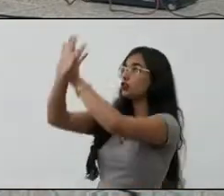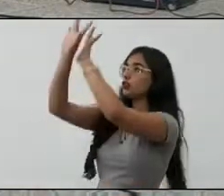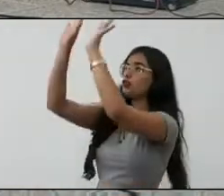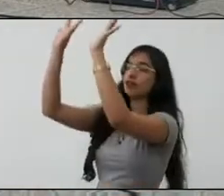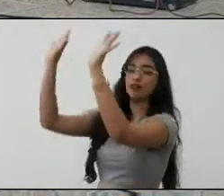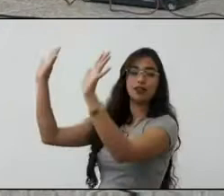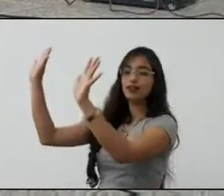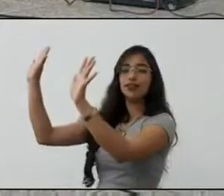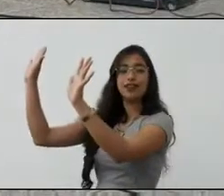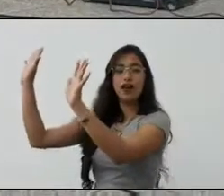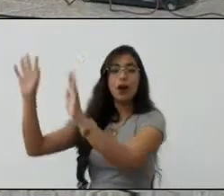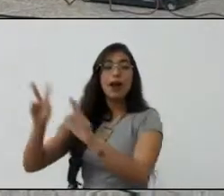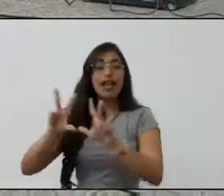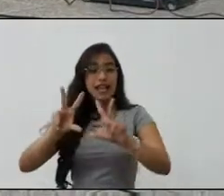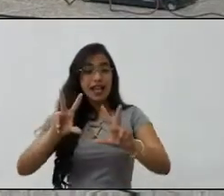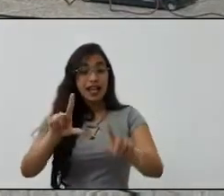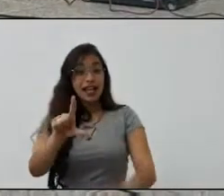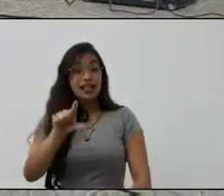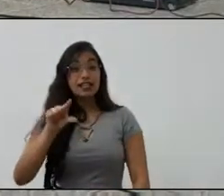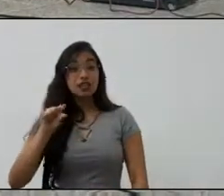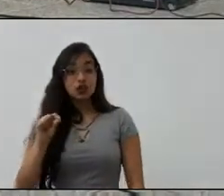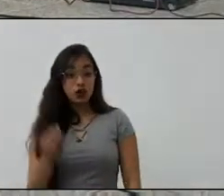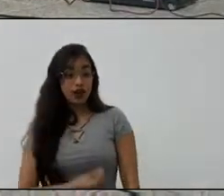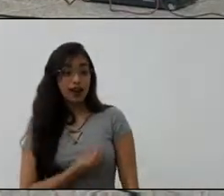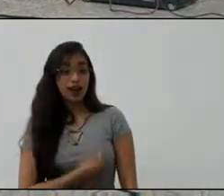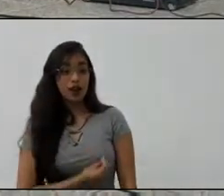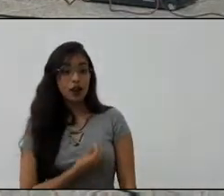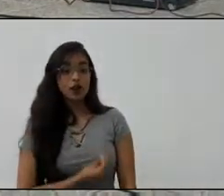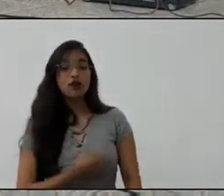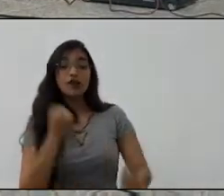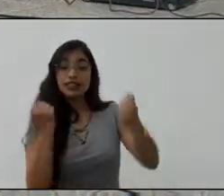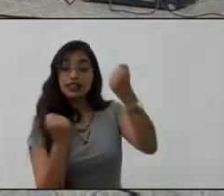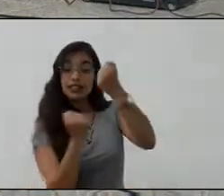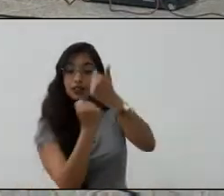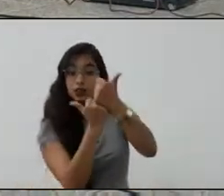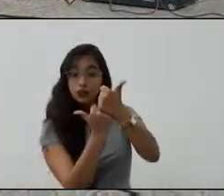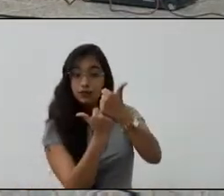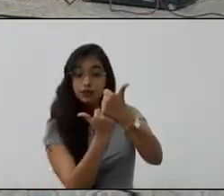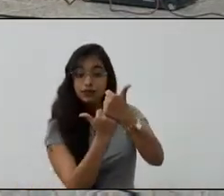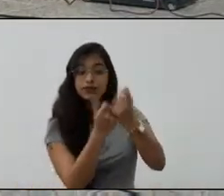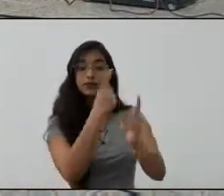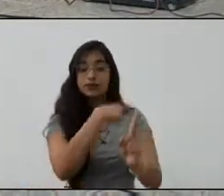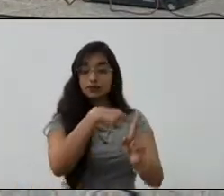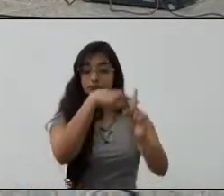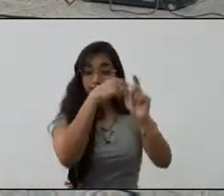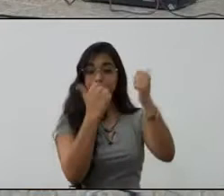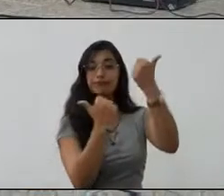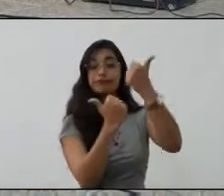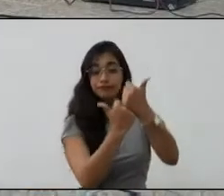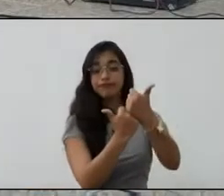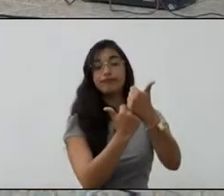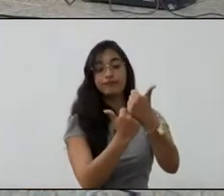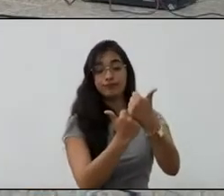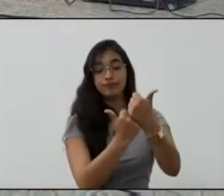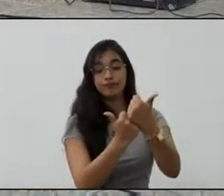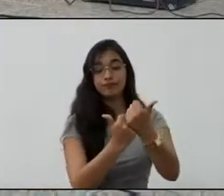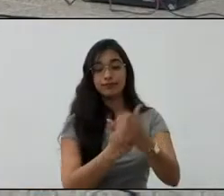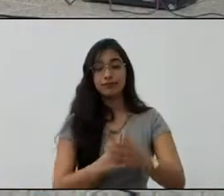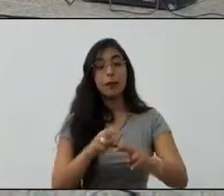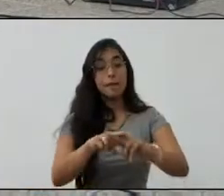e preferiu dar a sua vida a me ver morrer sem Deus, sem paz e sem salvação.